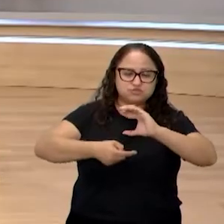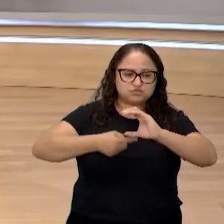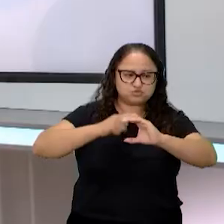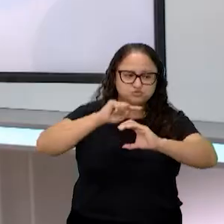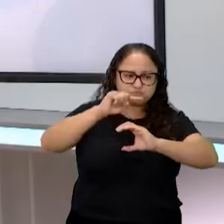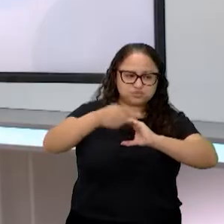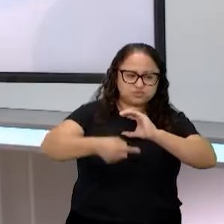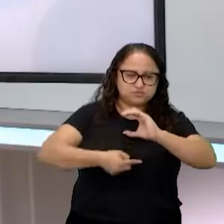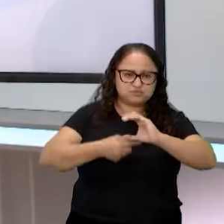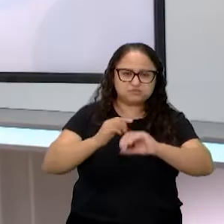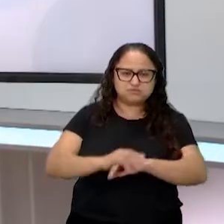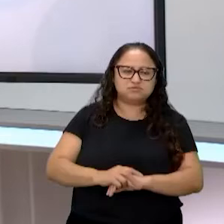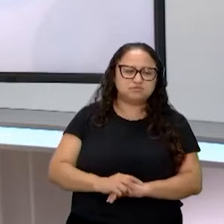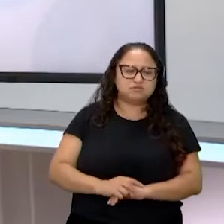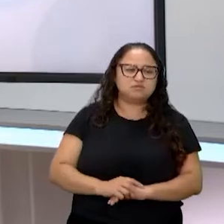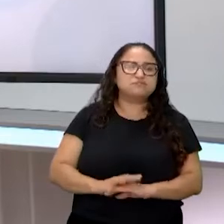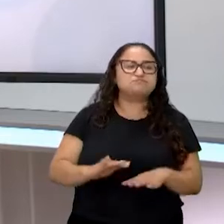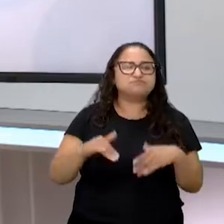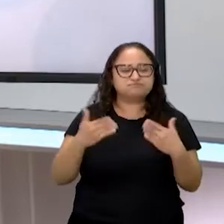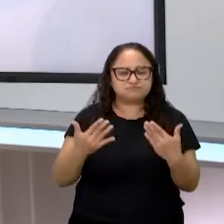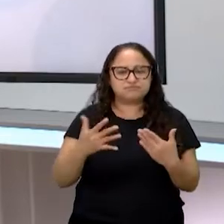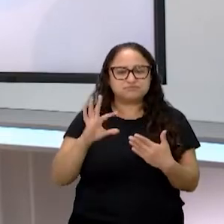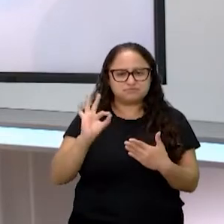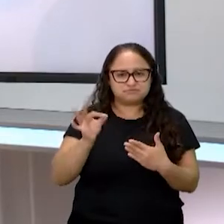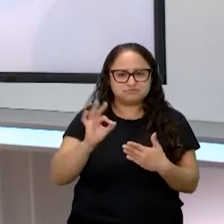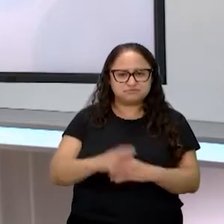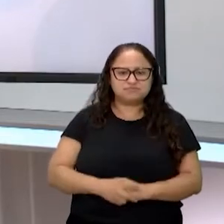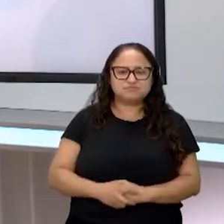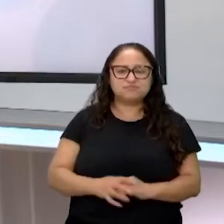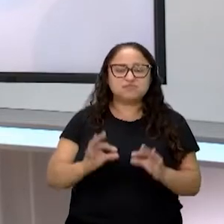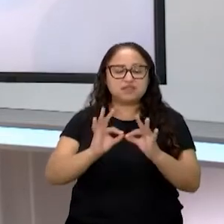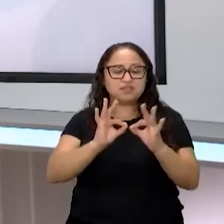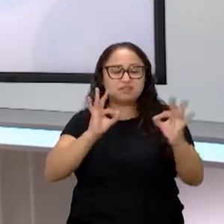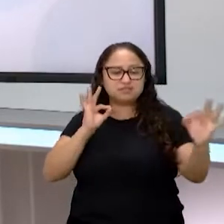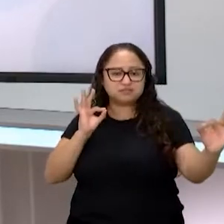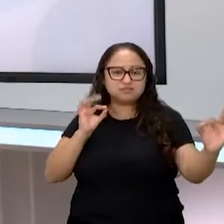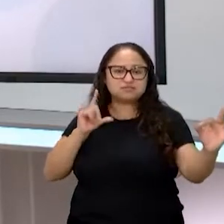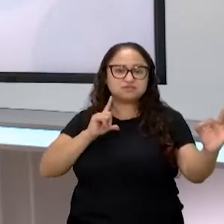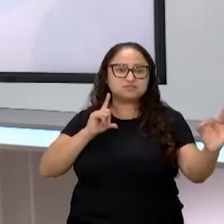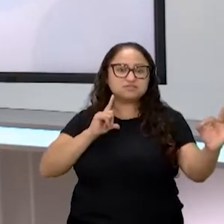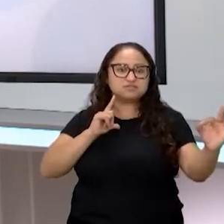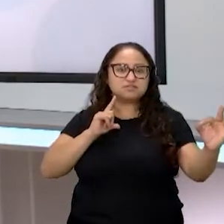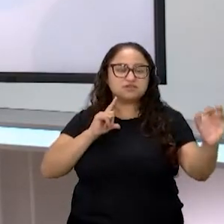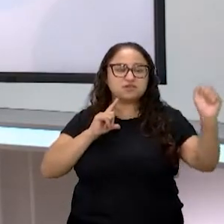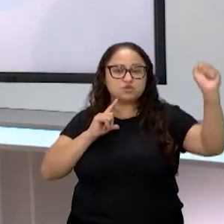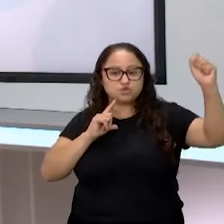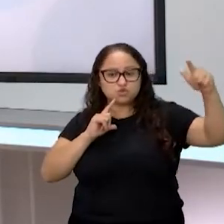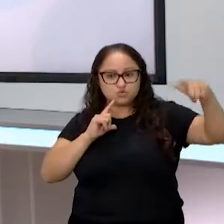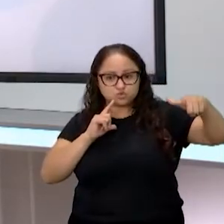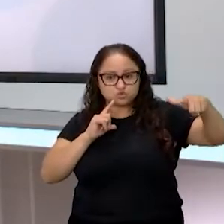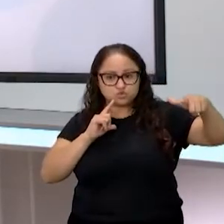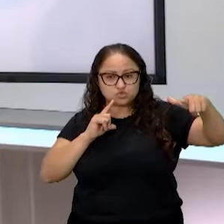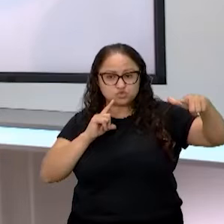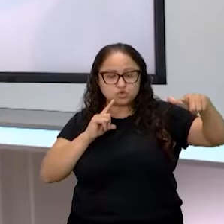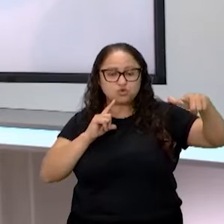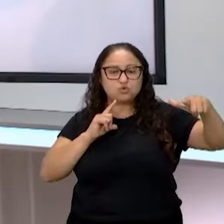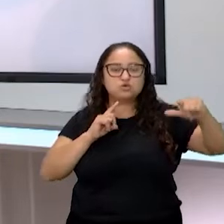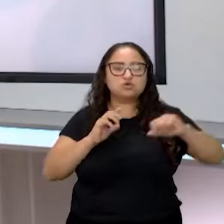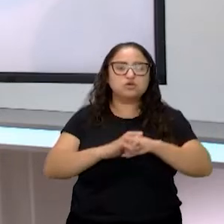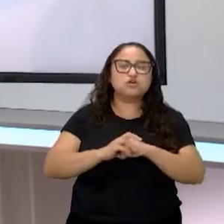dos gasosos. Beleza? Distância do Sol, em milhões de quilômetros. Então, Júpiter